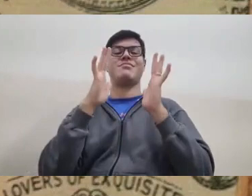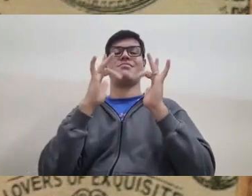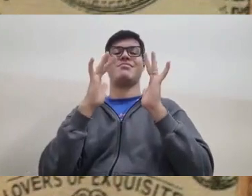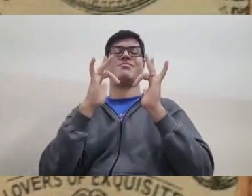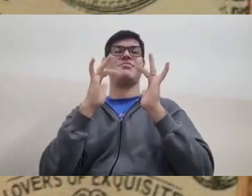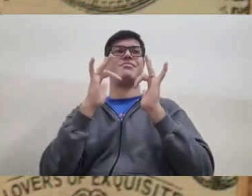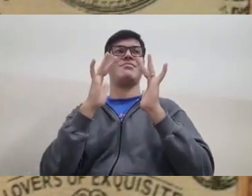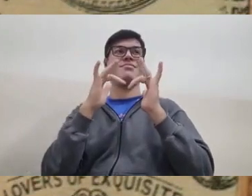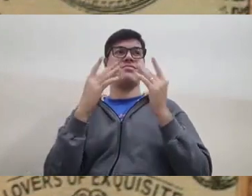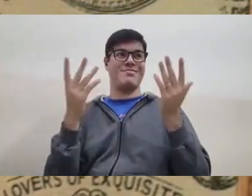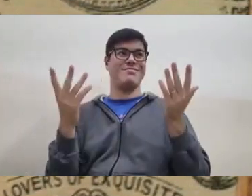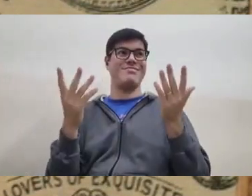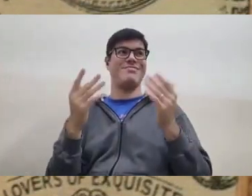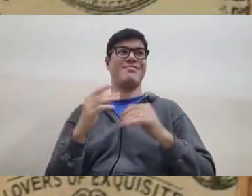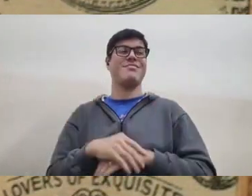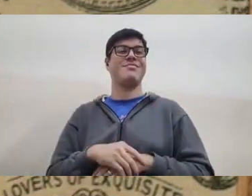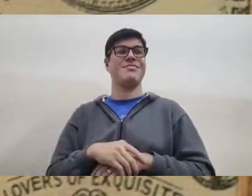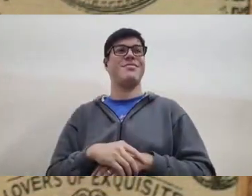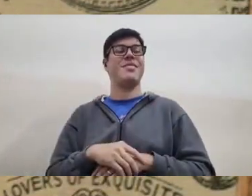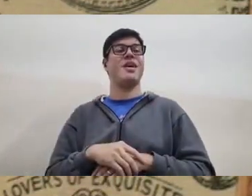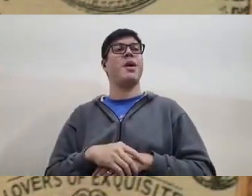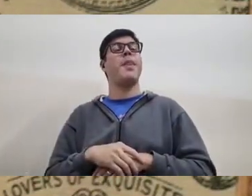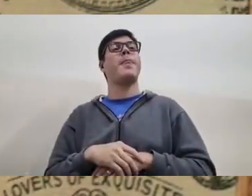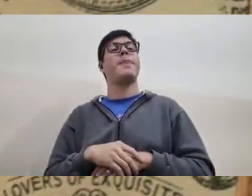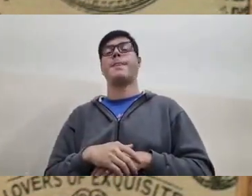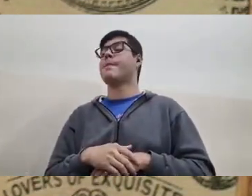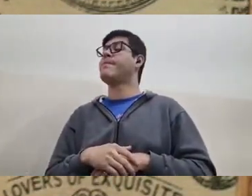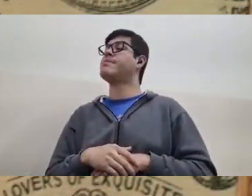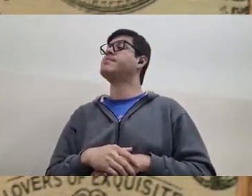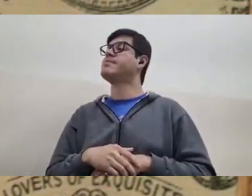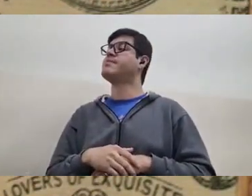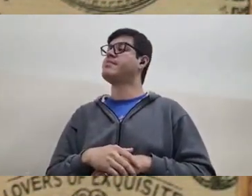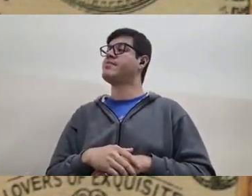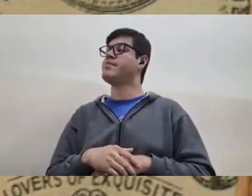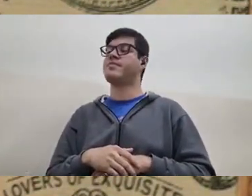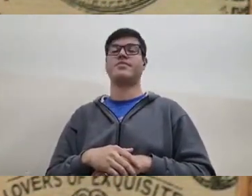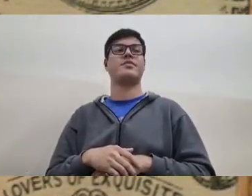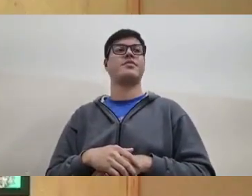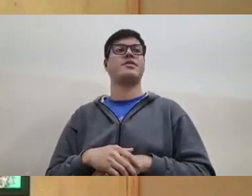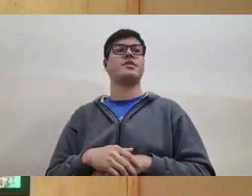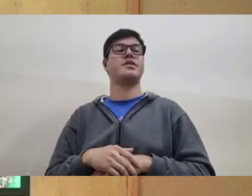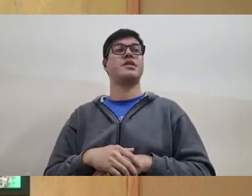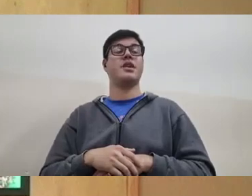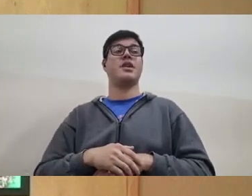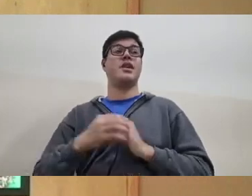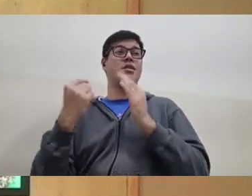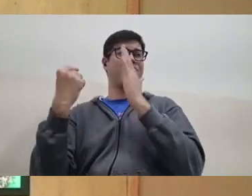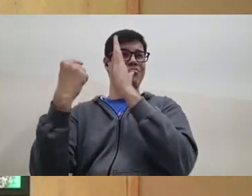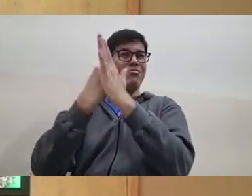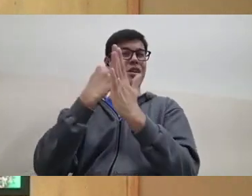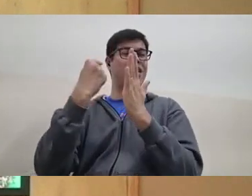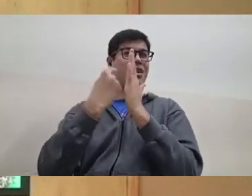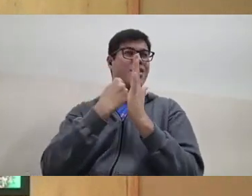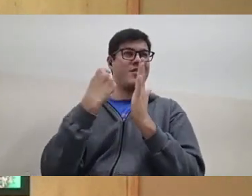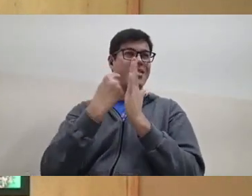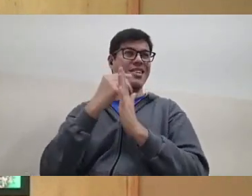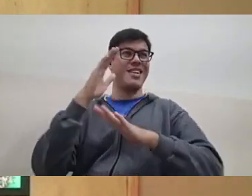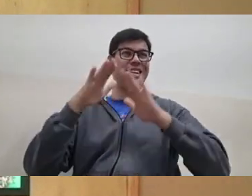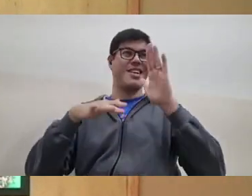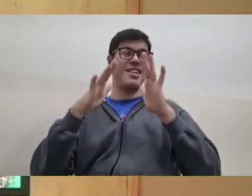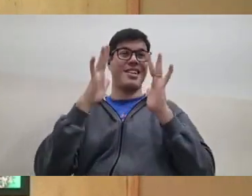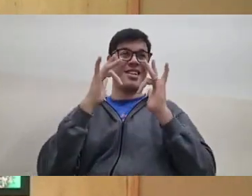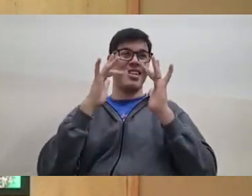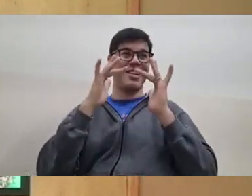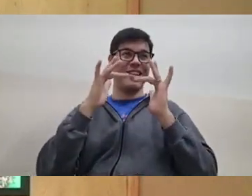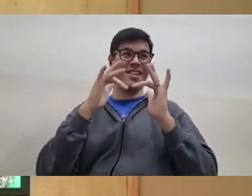menino Essa é boa e aí Eu começo falar uma pergunta para mim não diz